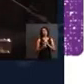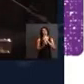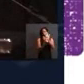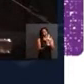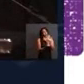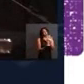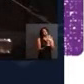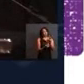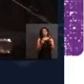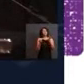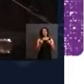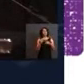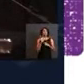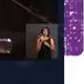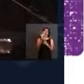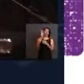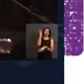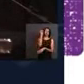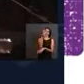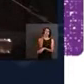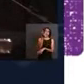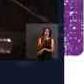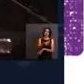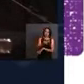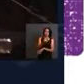pode seguir o slide?